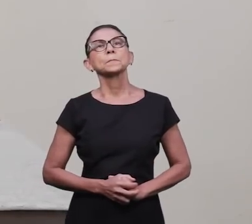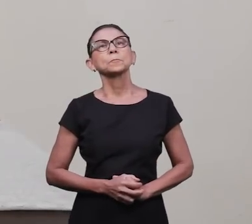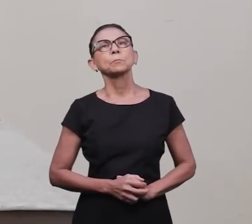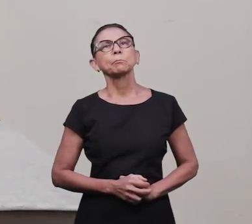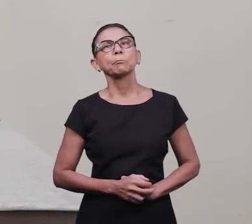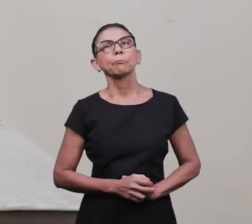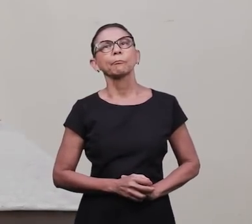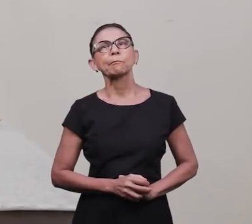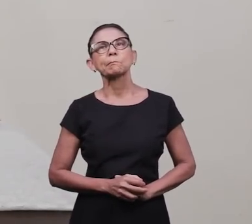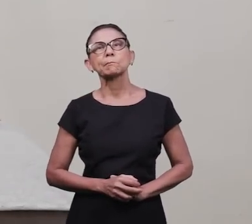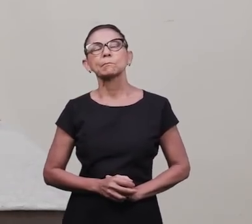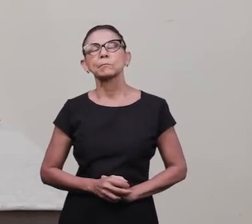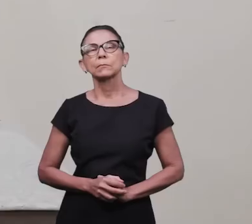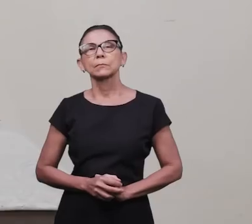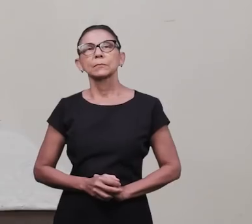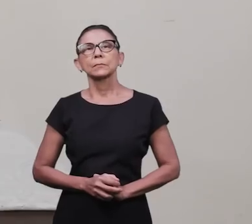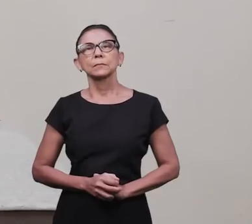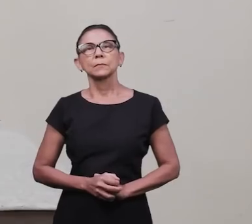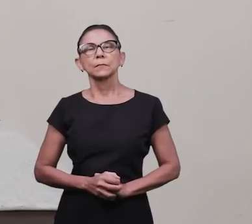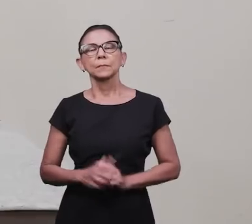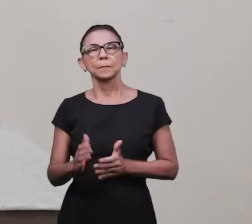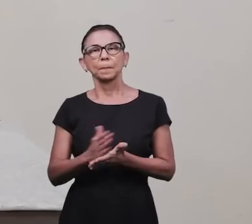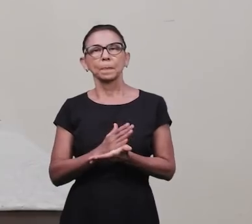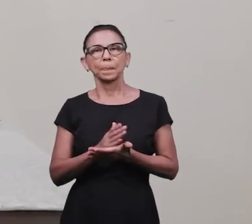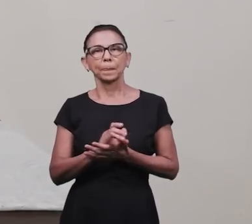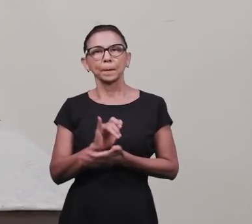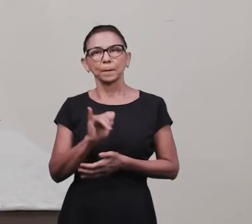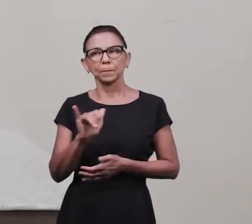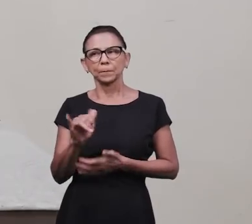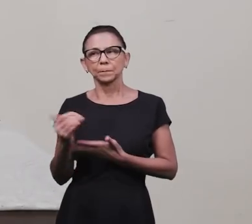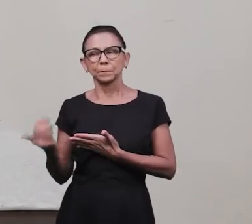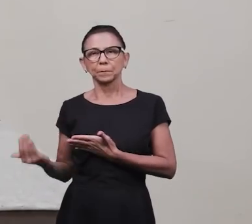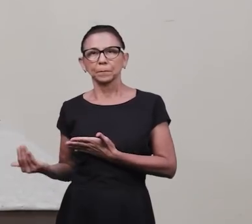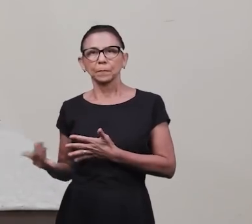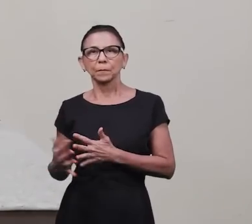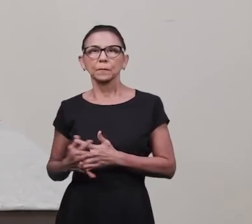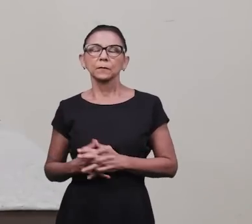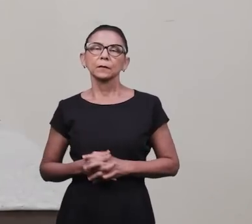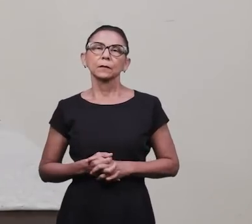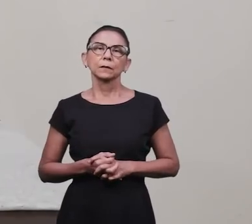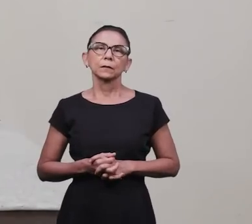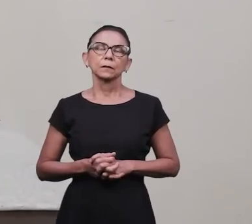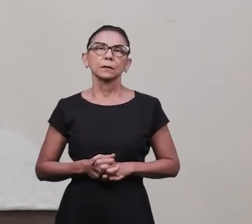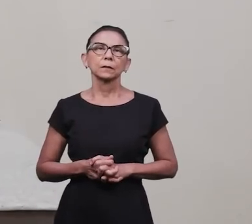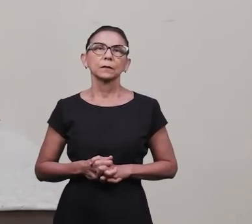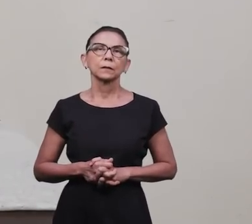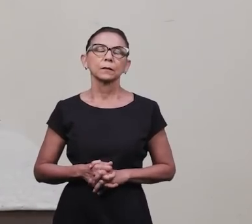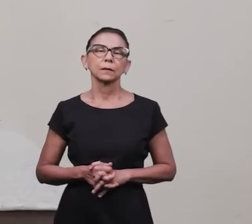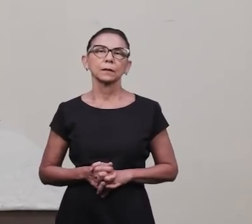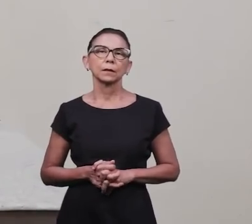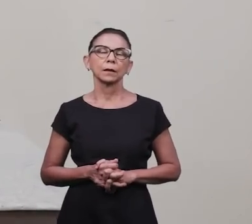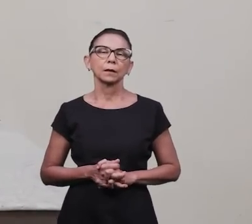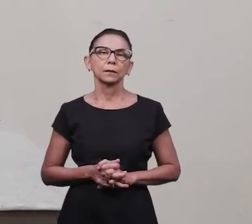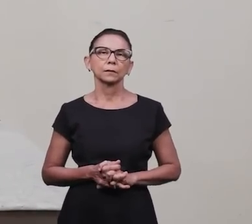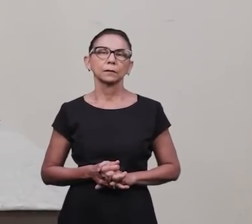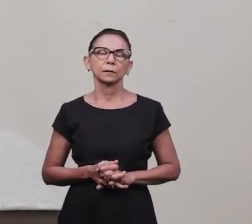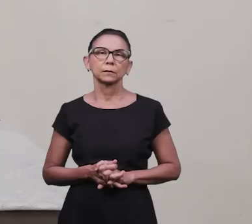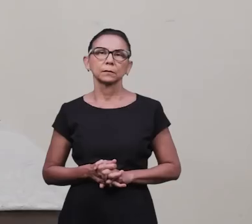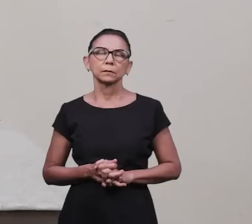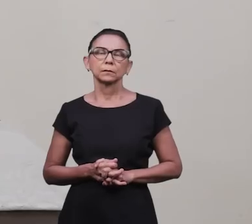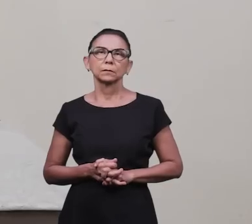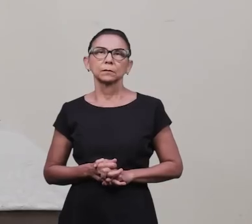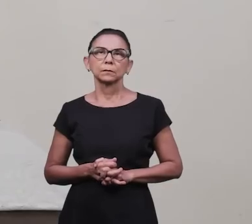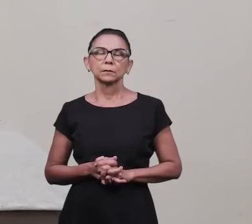Amém. Nós queremos agora deixar alguns avisos. Nós temos para o contato para você